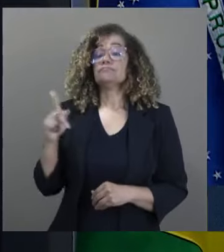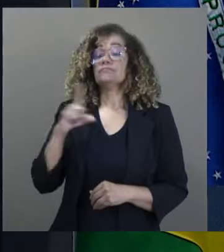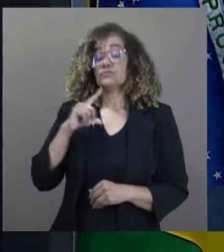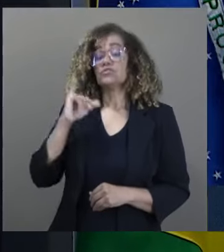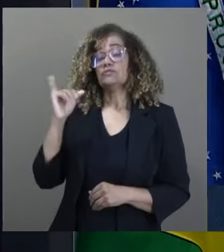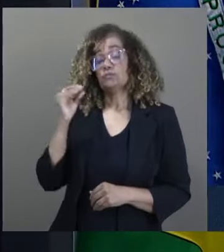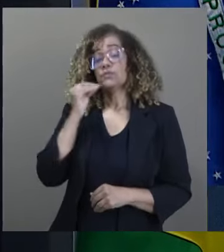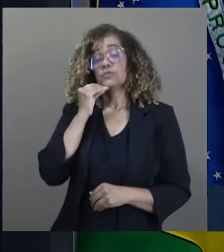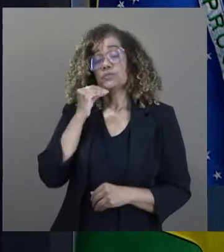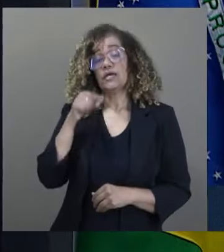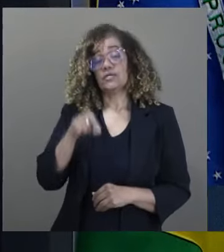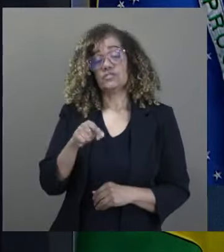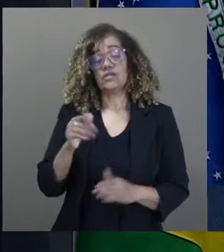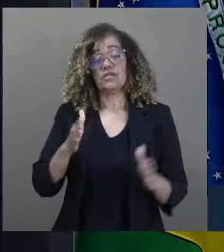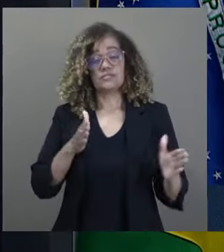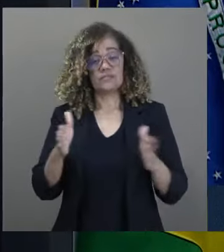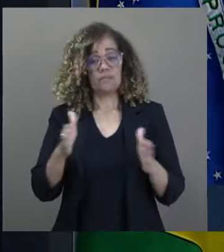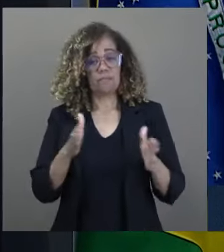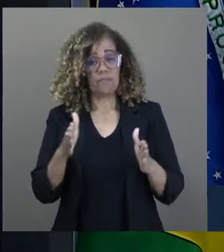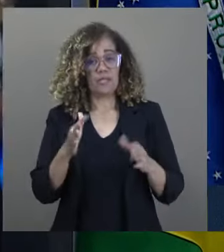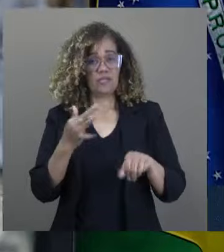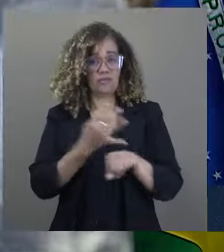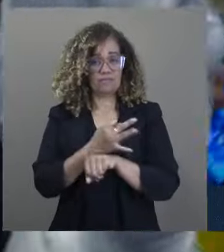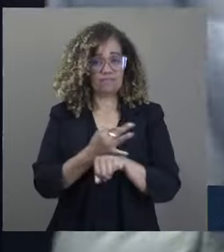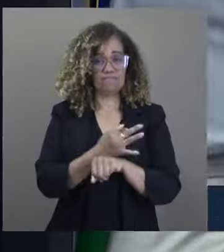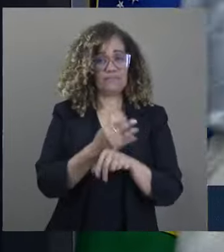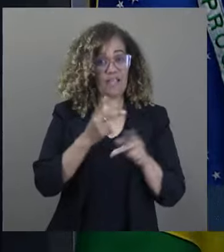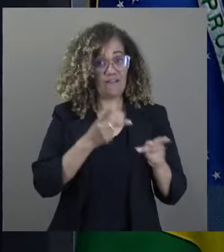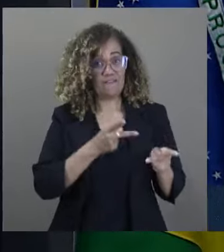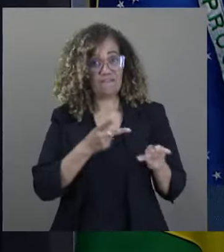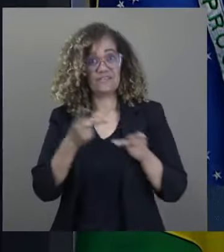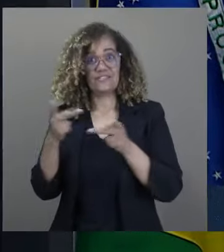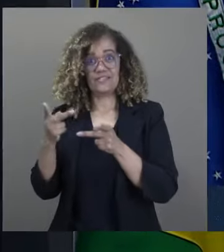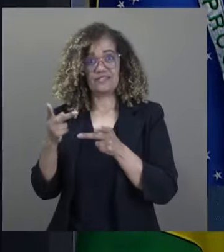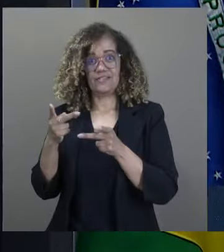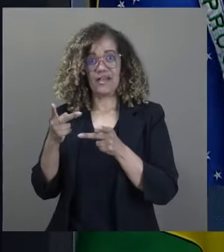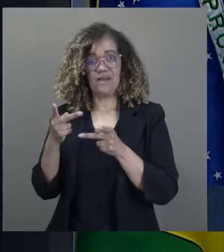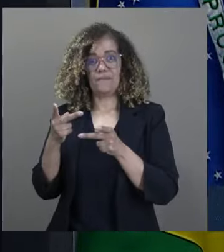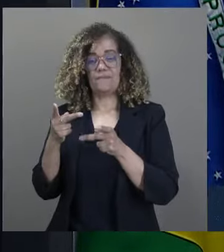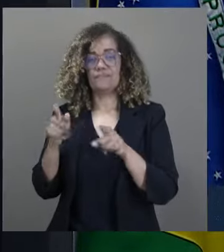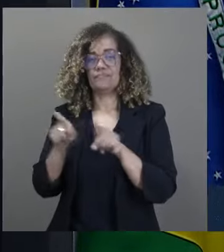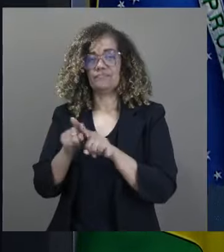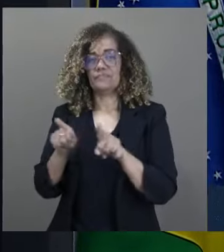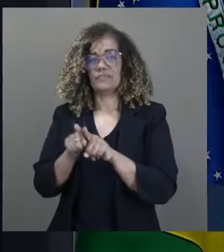oportunidade, durante esse período de recesso, de visitar lá em Washington